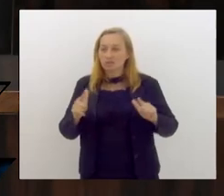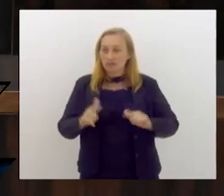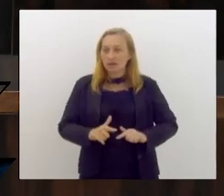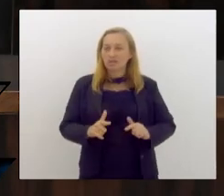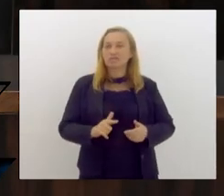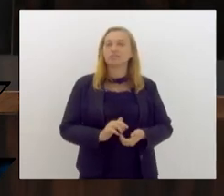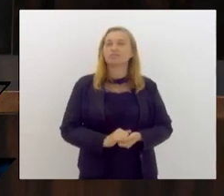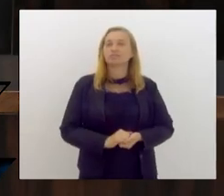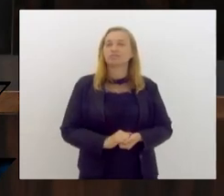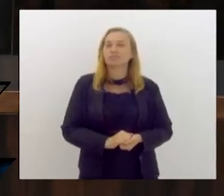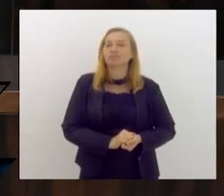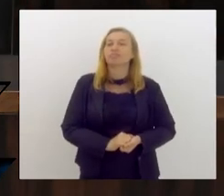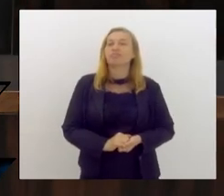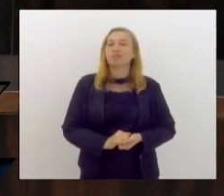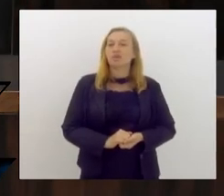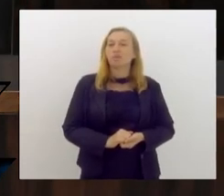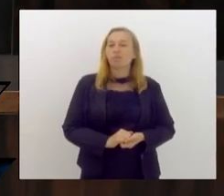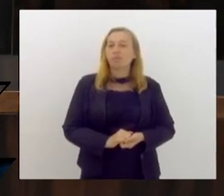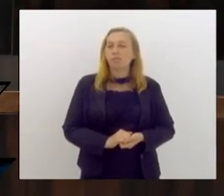estão vindo aqui na nossa casa.